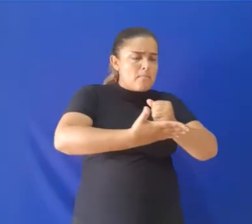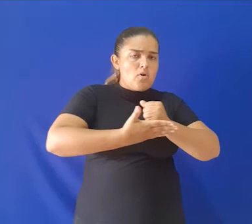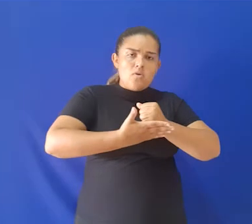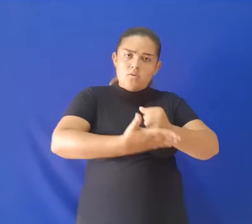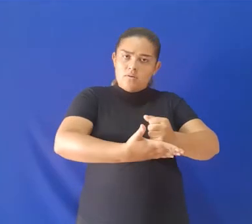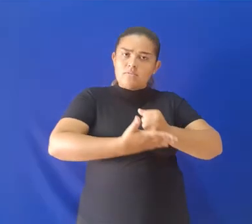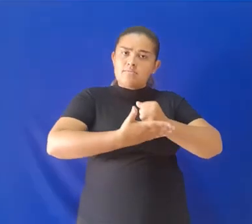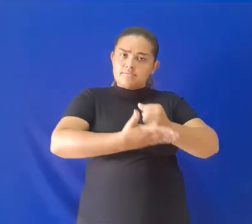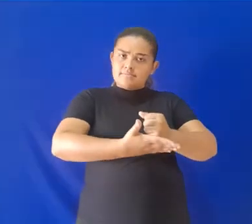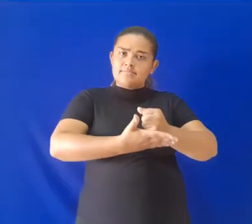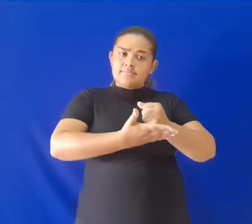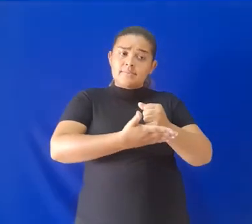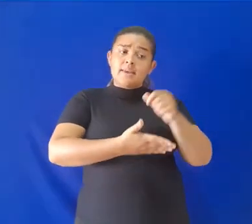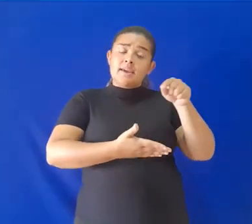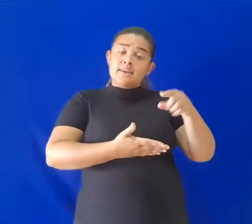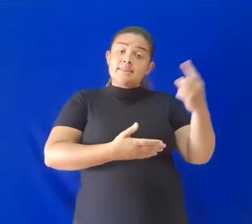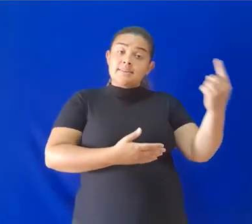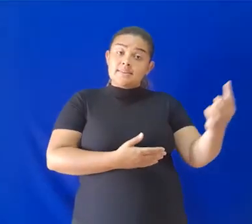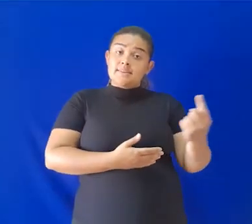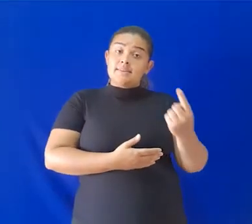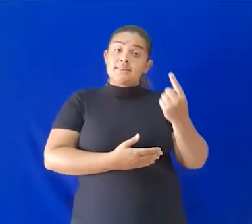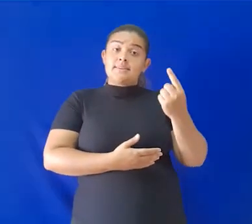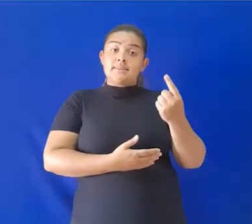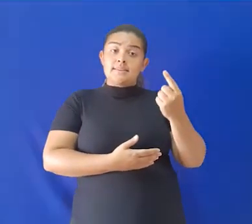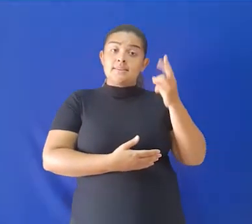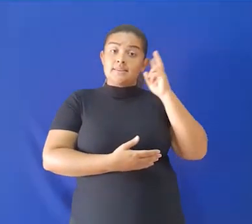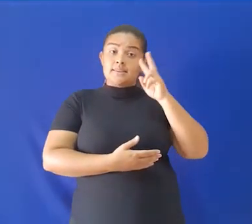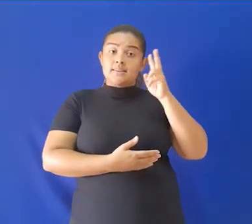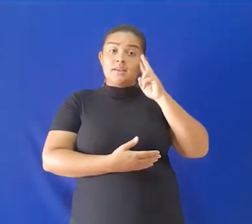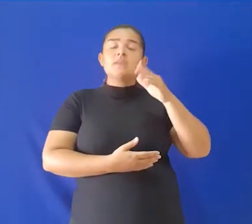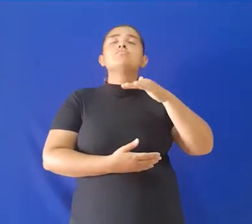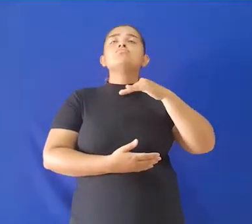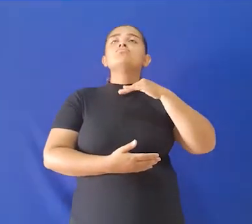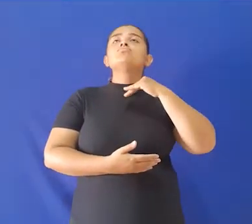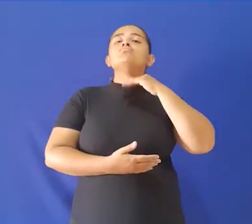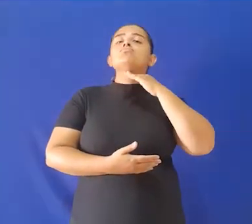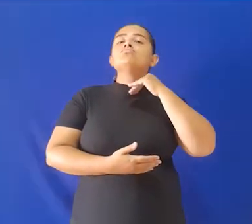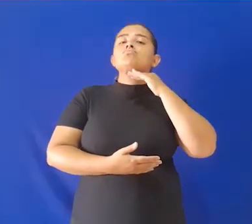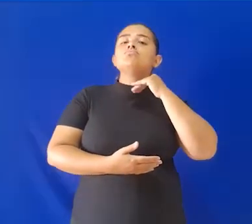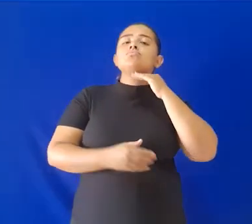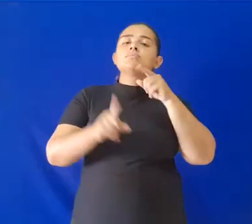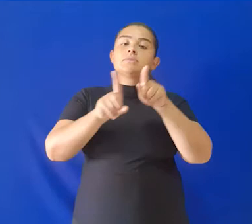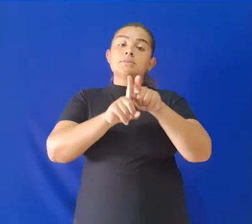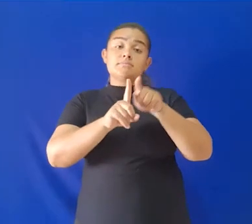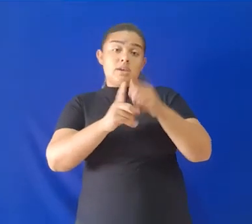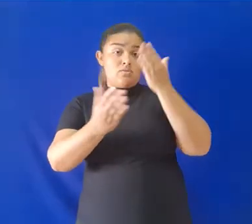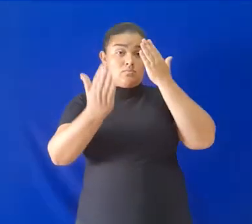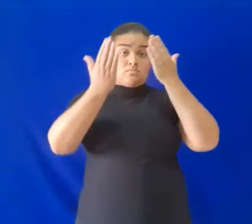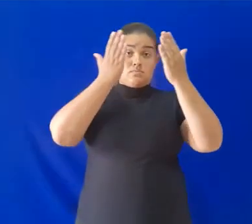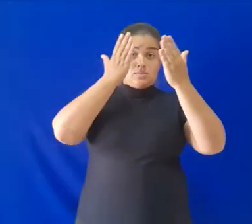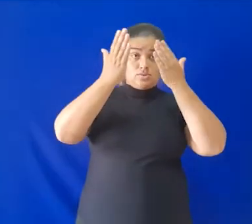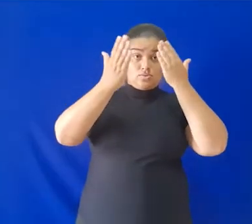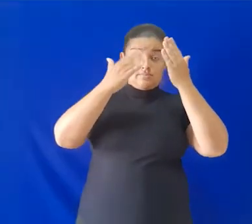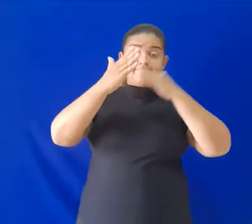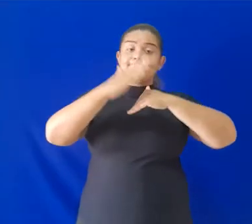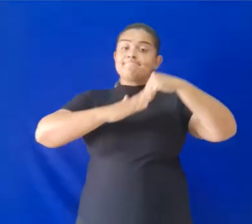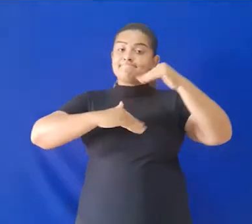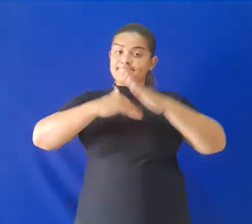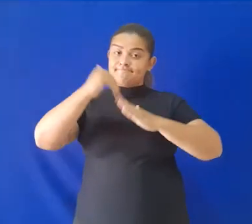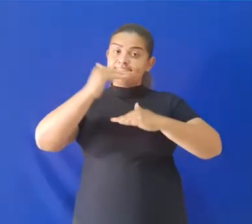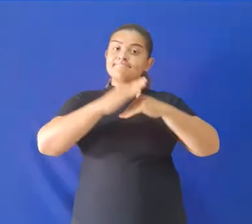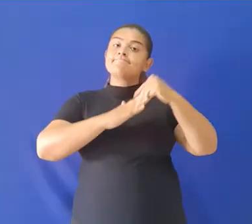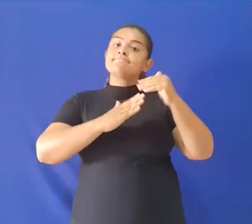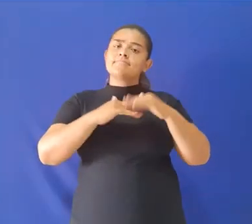reabilitação, seja no aconselhamento, no apoio. Então entram nessa história o otorrino, o fonoaudiólogo